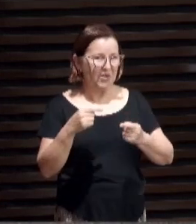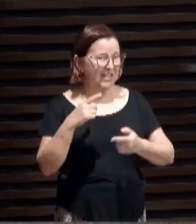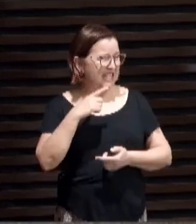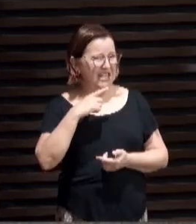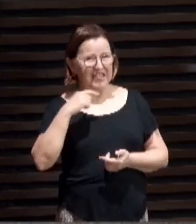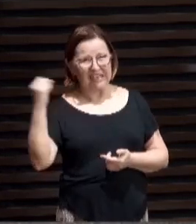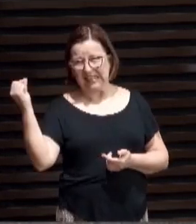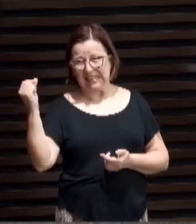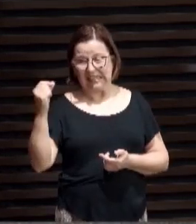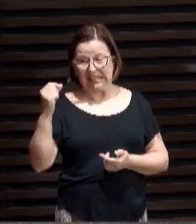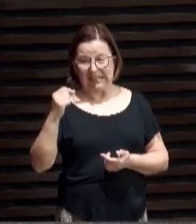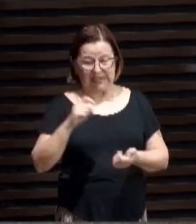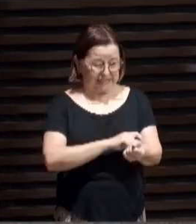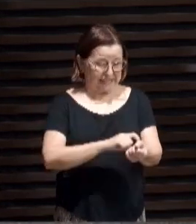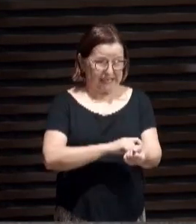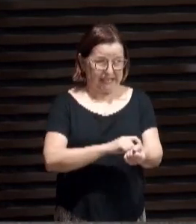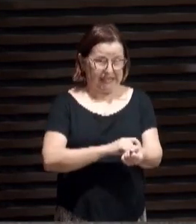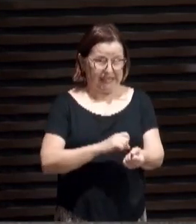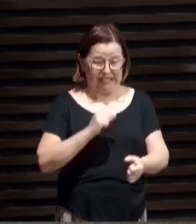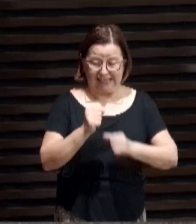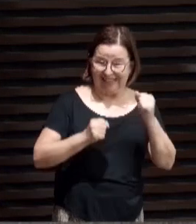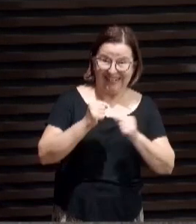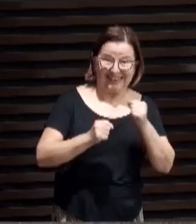queimando o pneu, sai correndo.